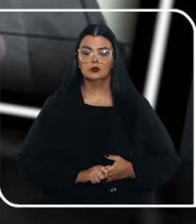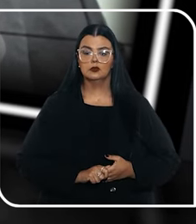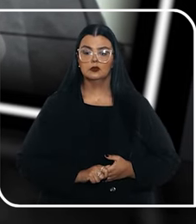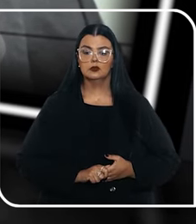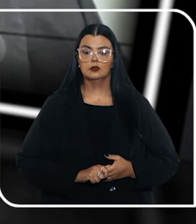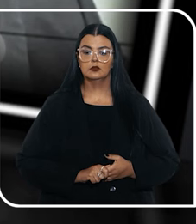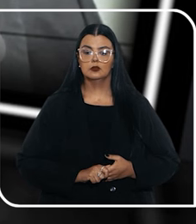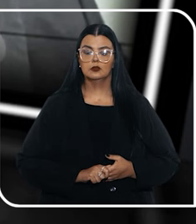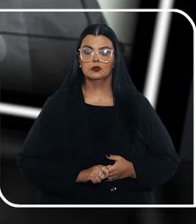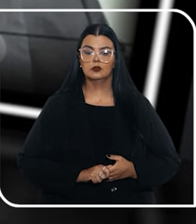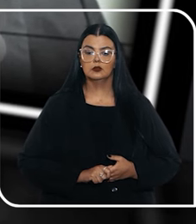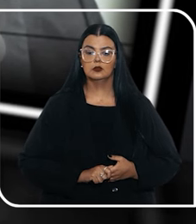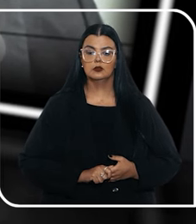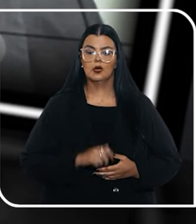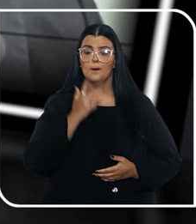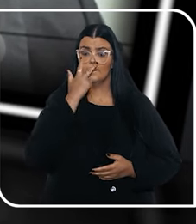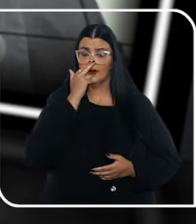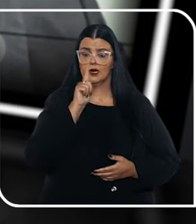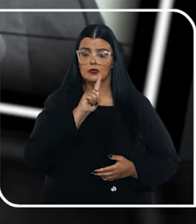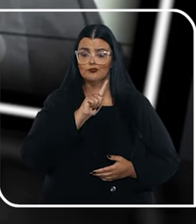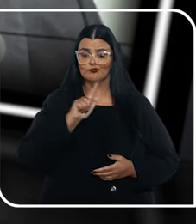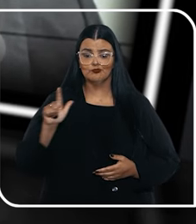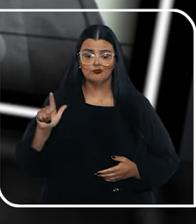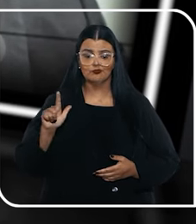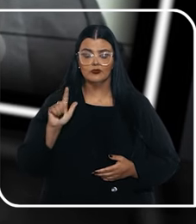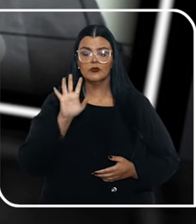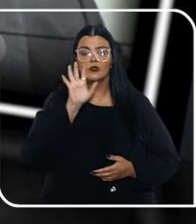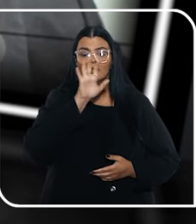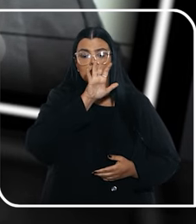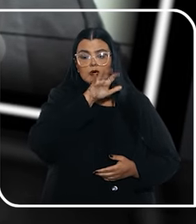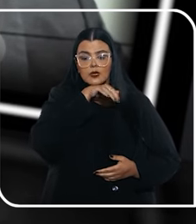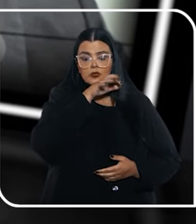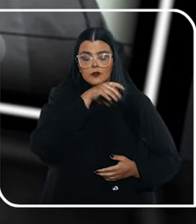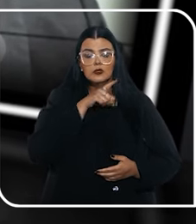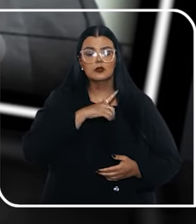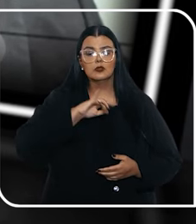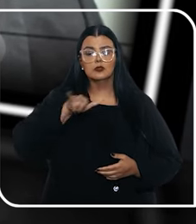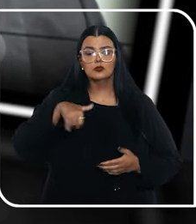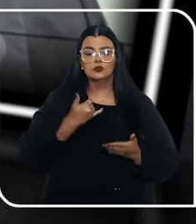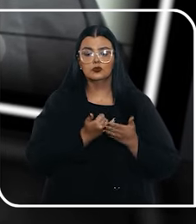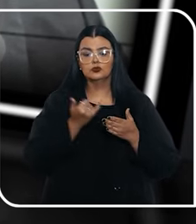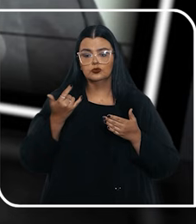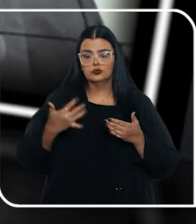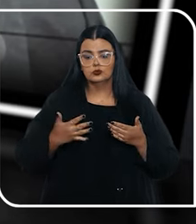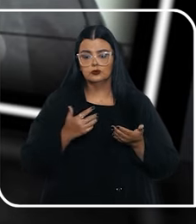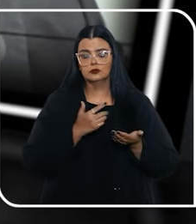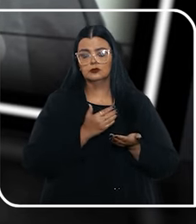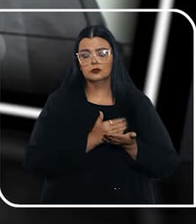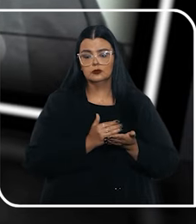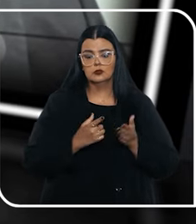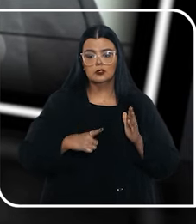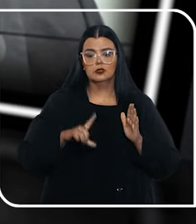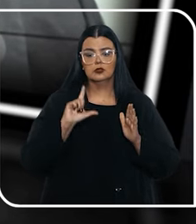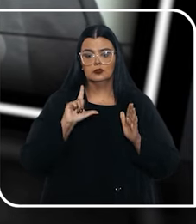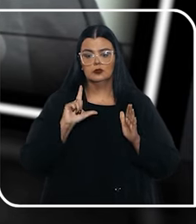né? Com esse vácuo para animal de estimação, coube a jurisprudência se